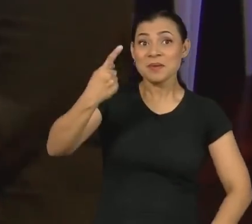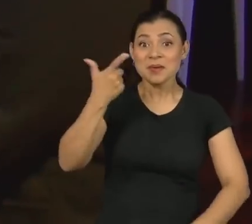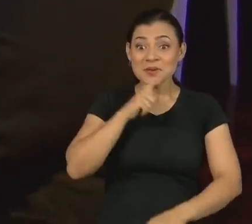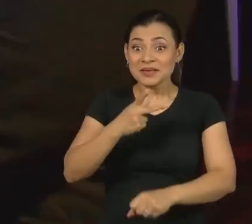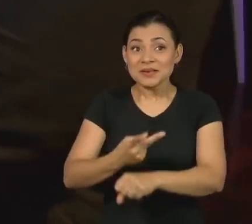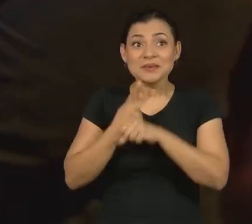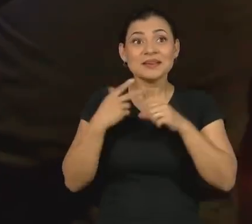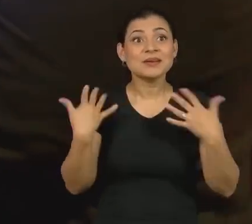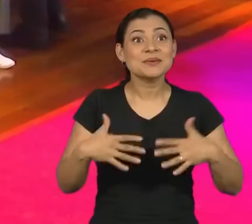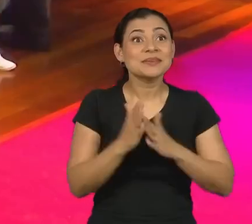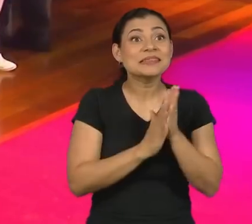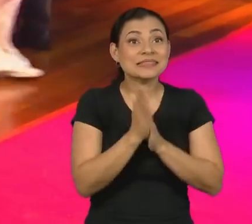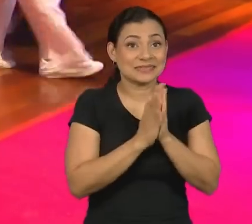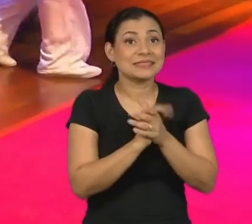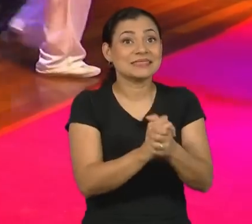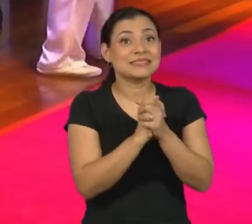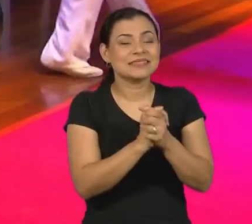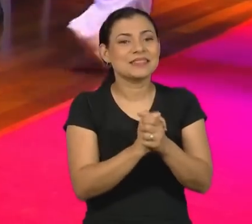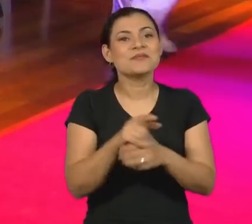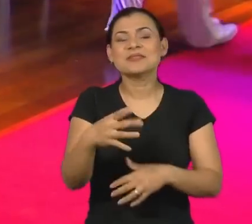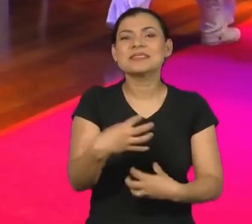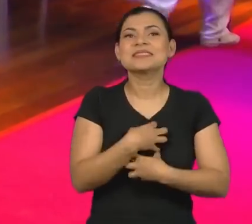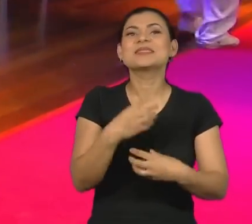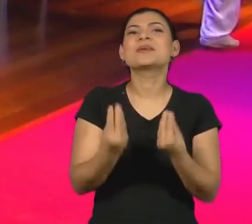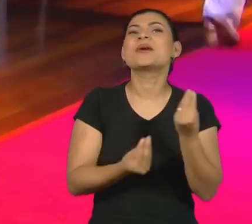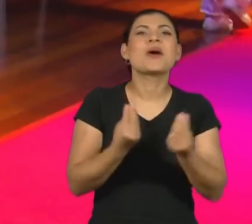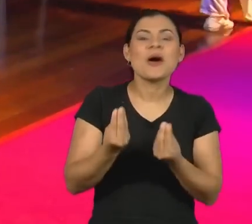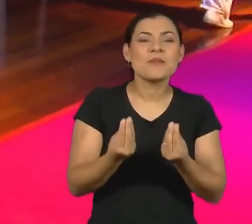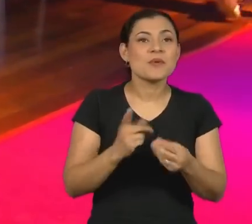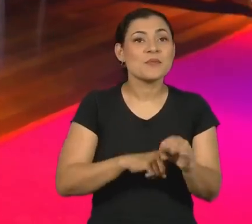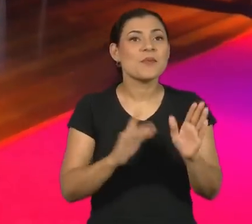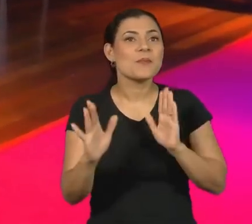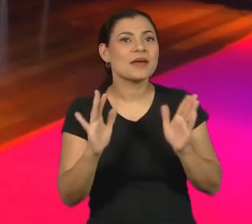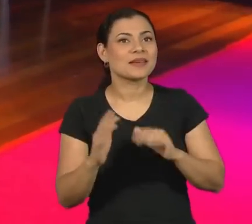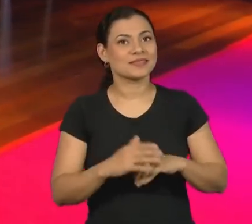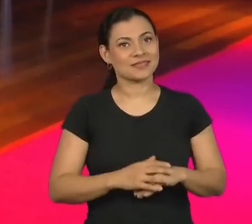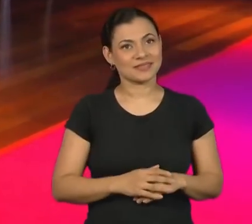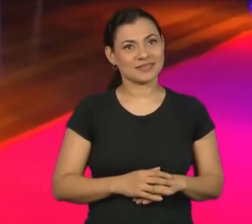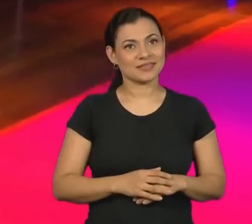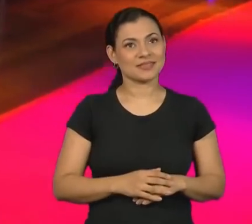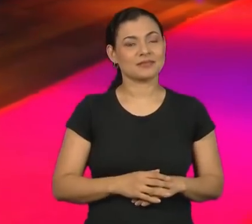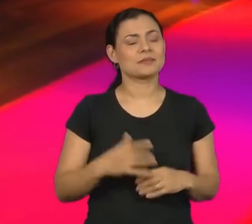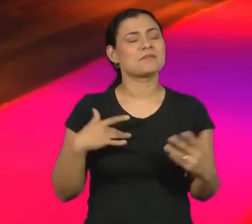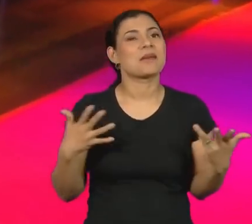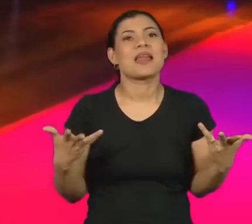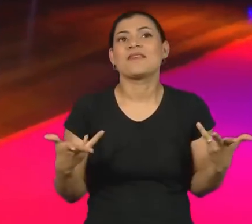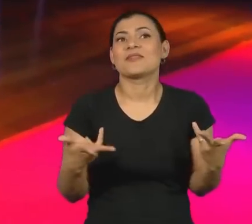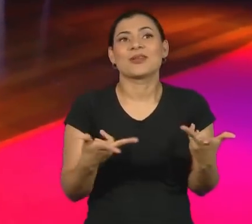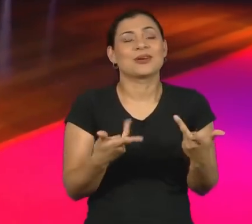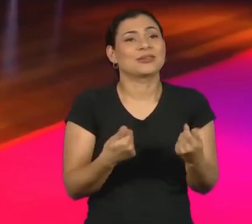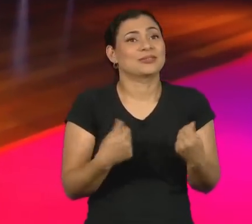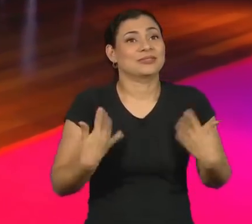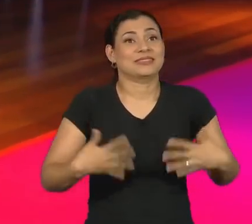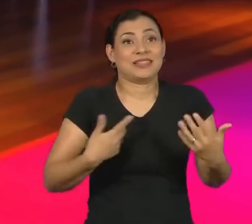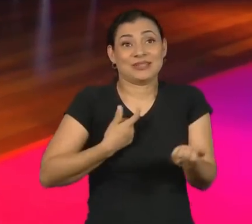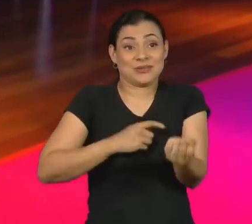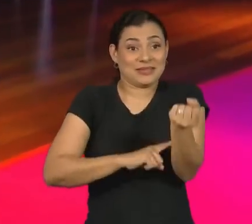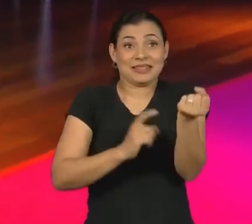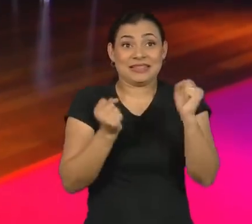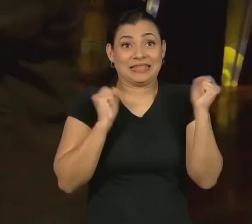isso? Teve. Como é que você tá se sentindo? Como é que foi esse momento? Incrível. Tô